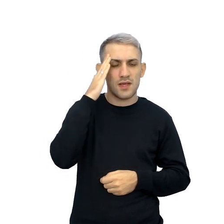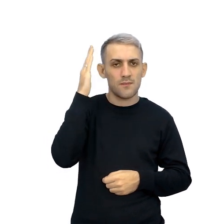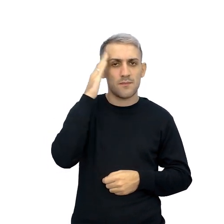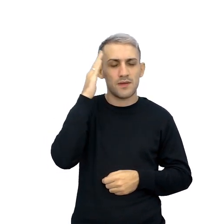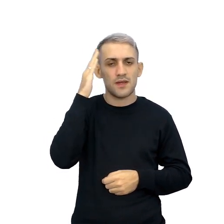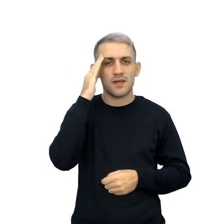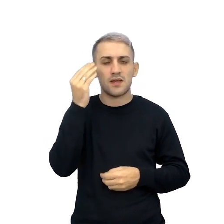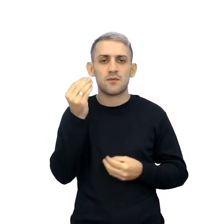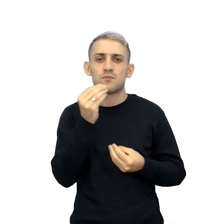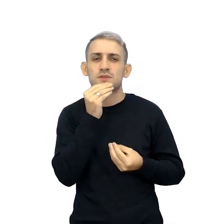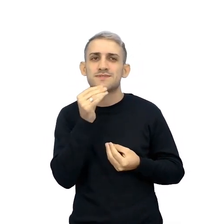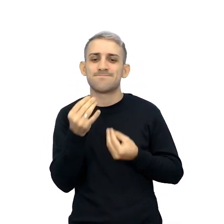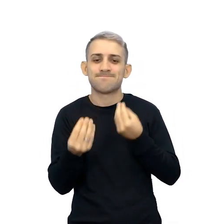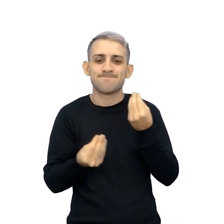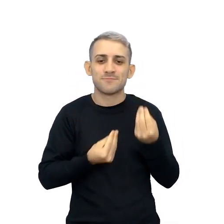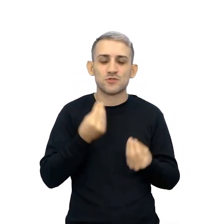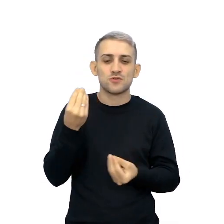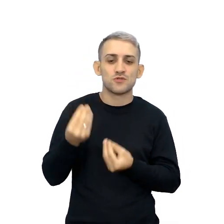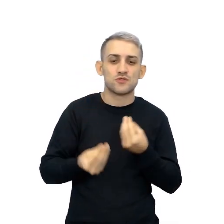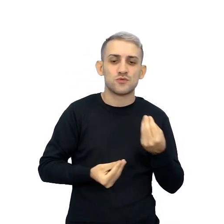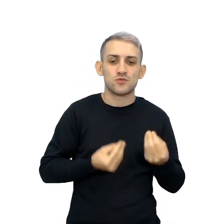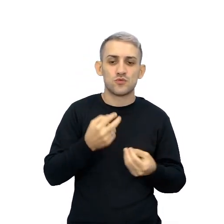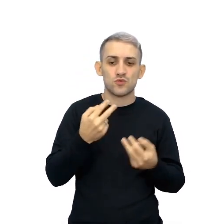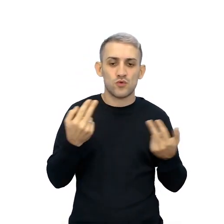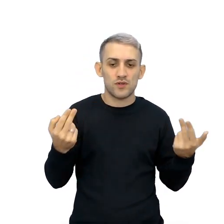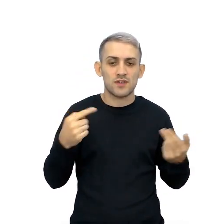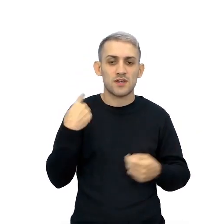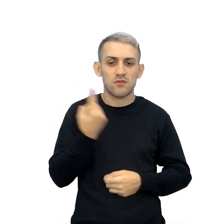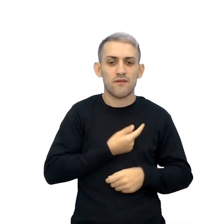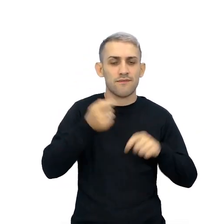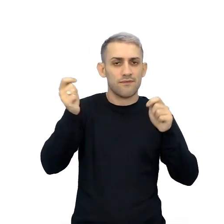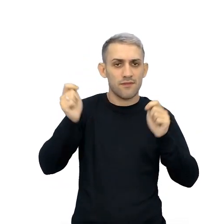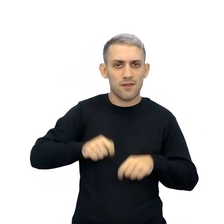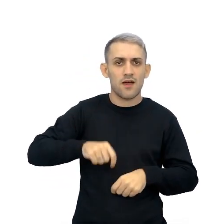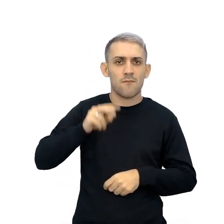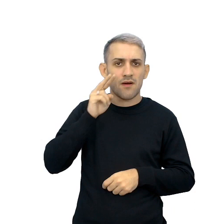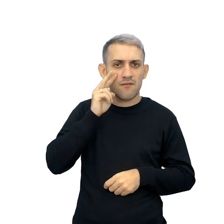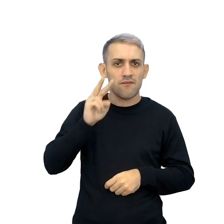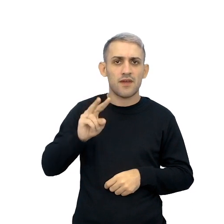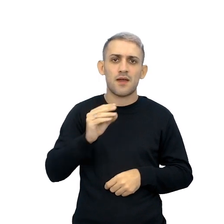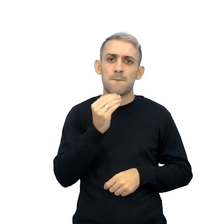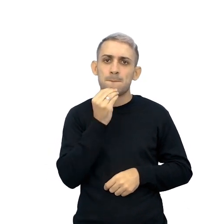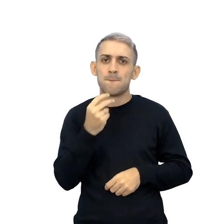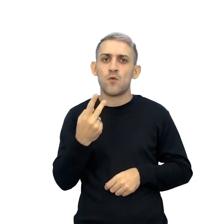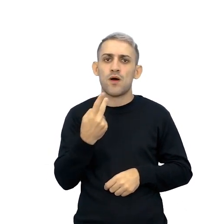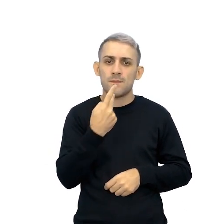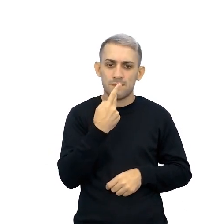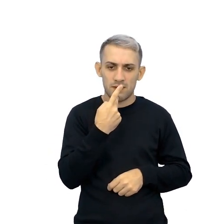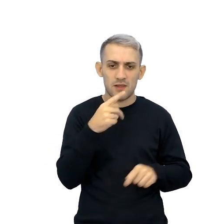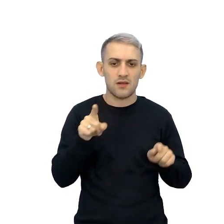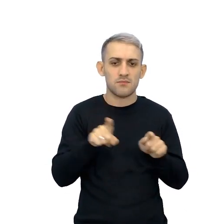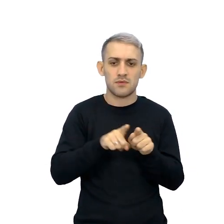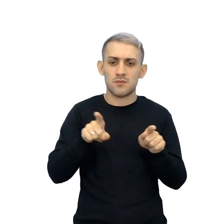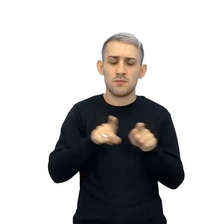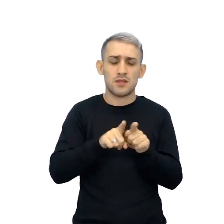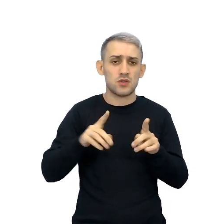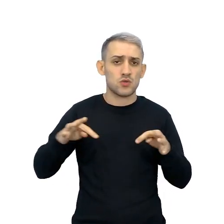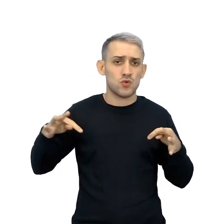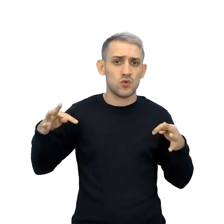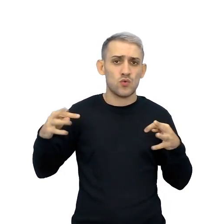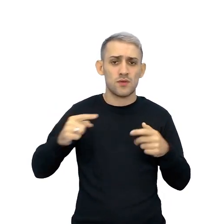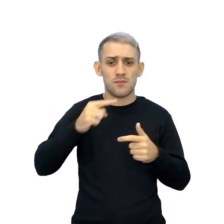parte de situações previsíveis, né, probabilidade, toda